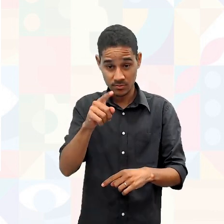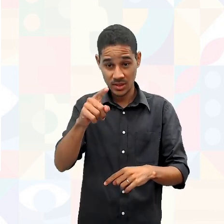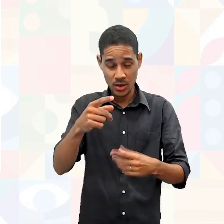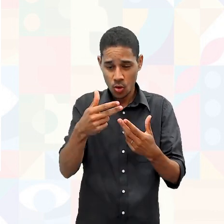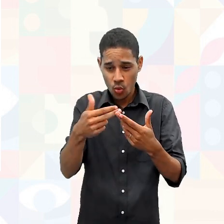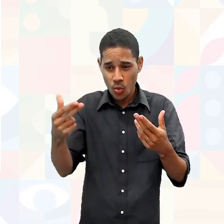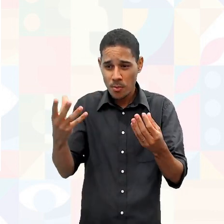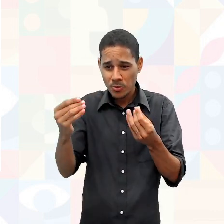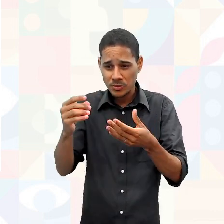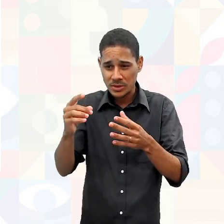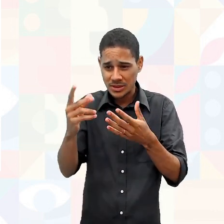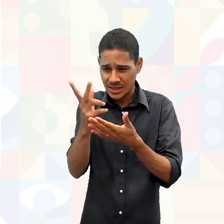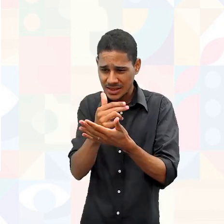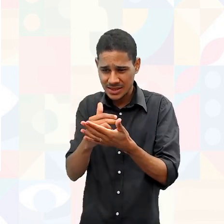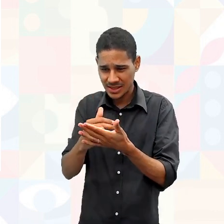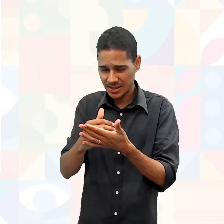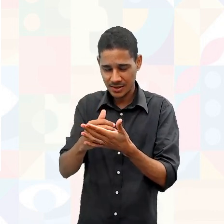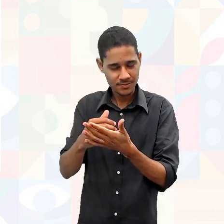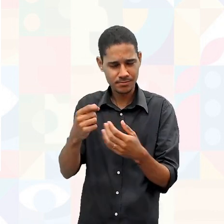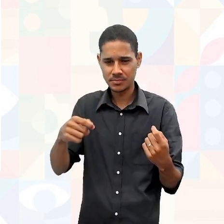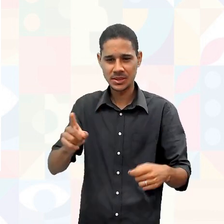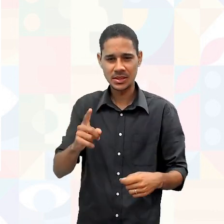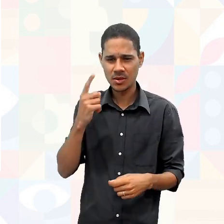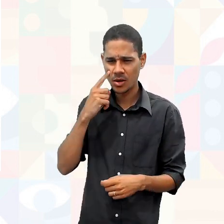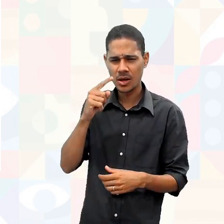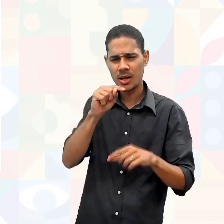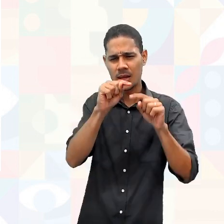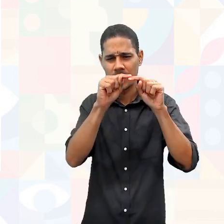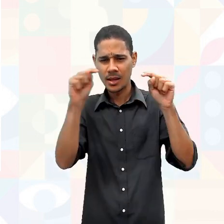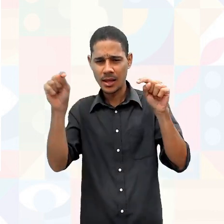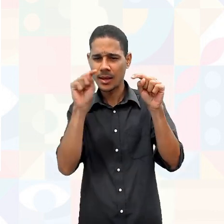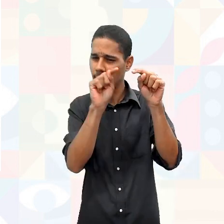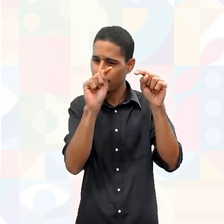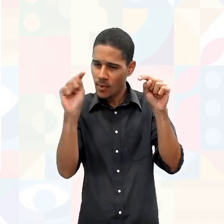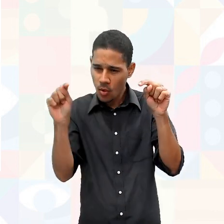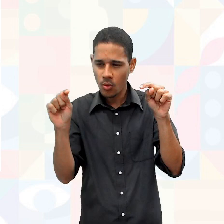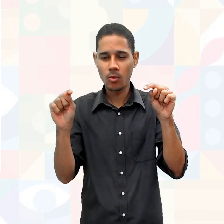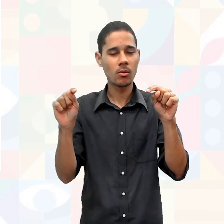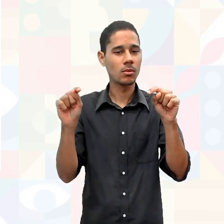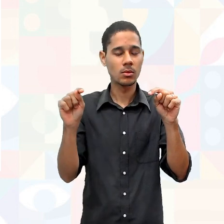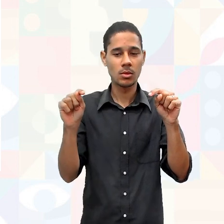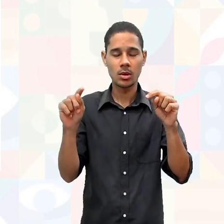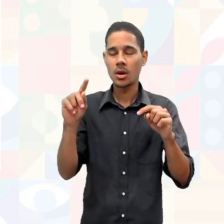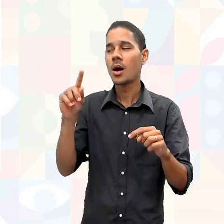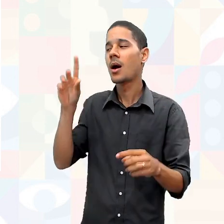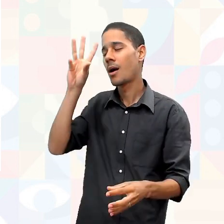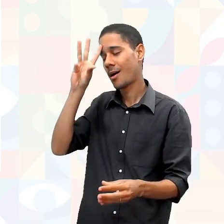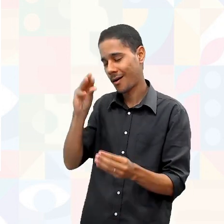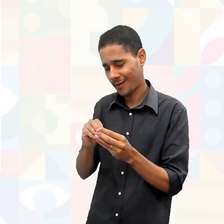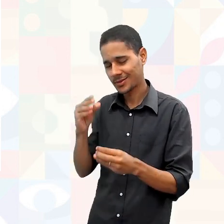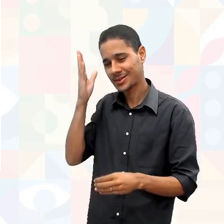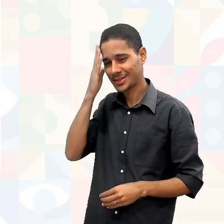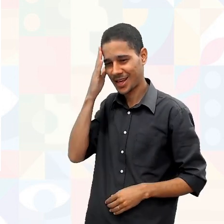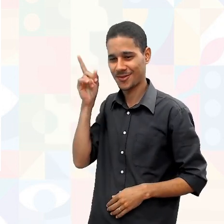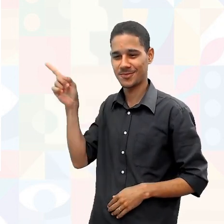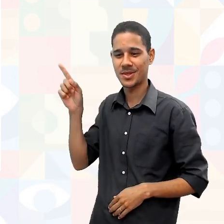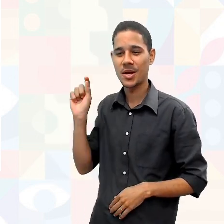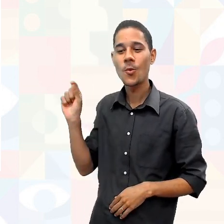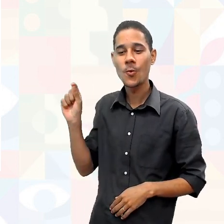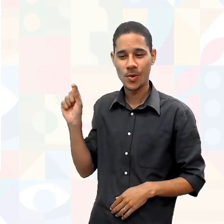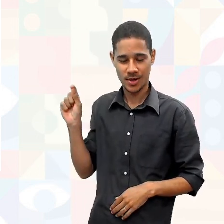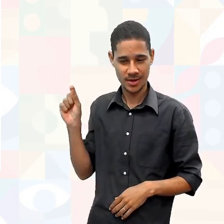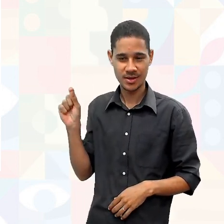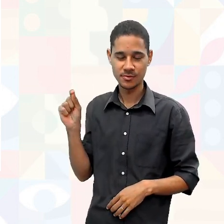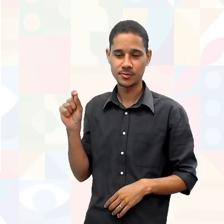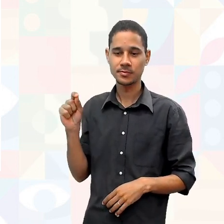A gente tem linhas, pontos, né, que definem o que é esse material. Então, é sempre muito bom a